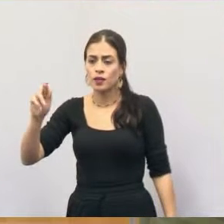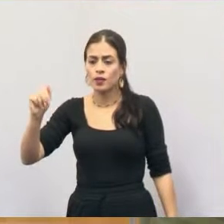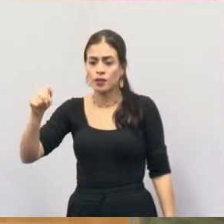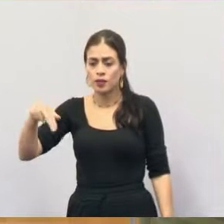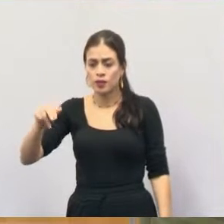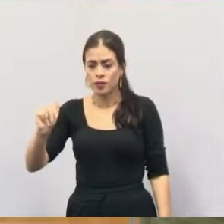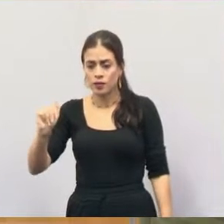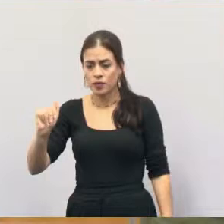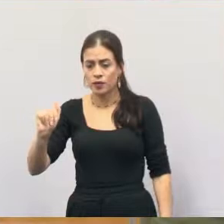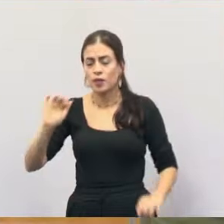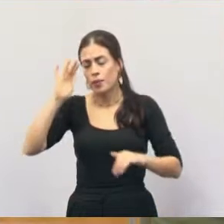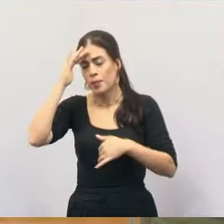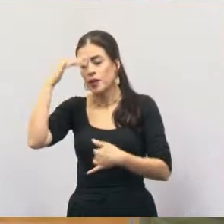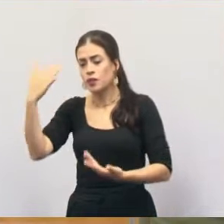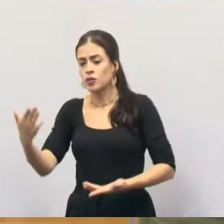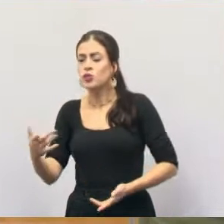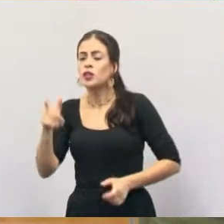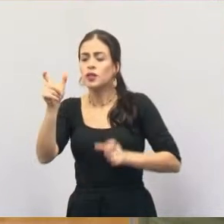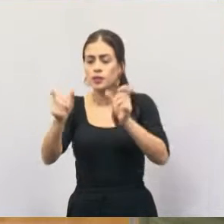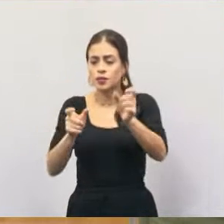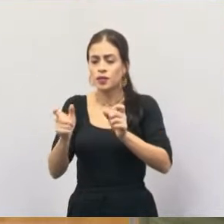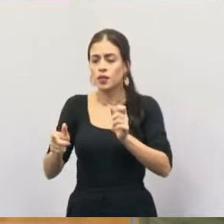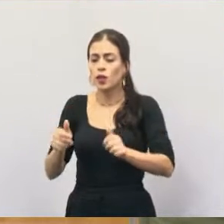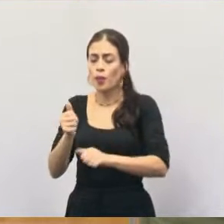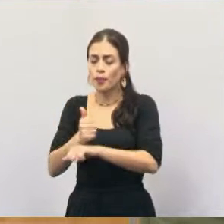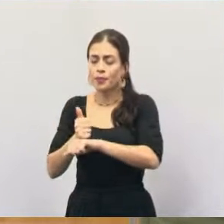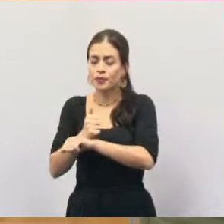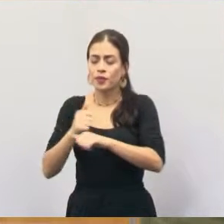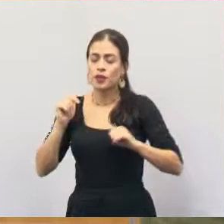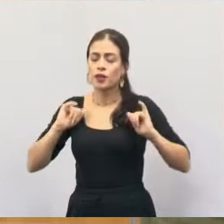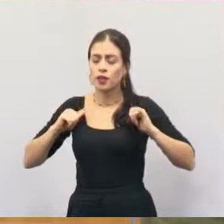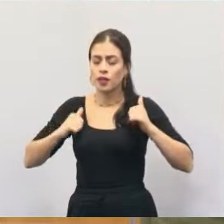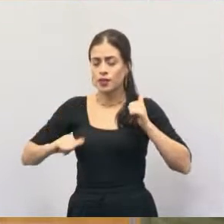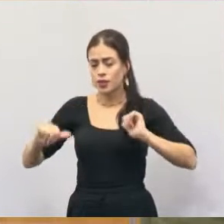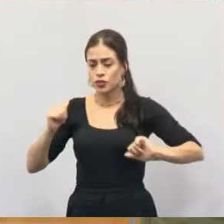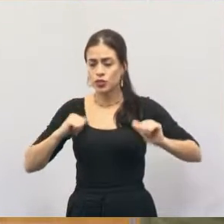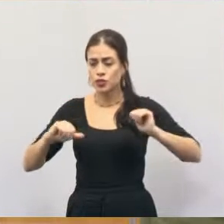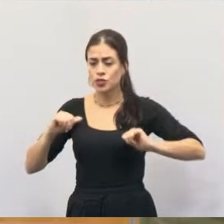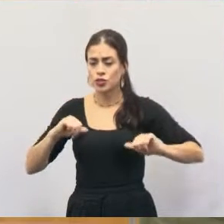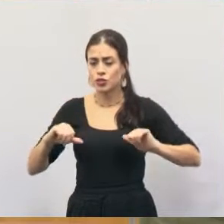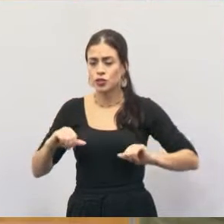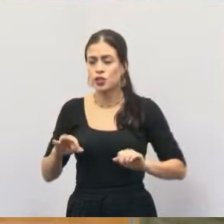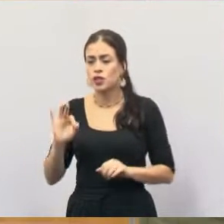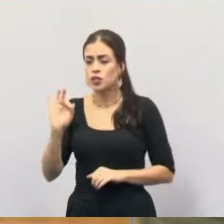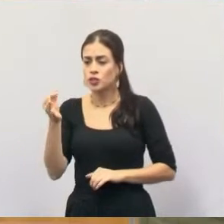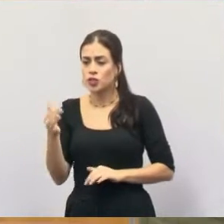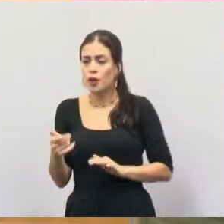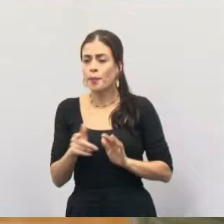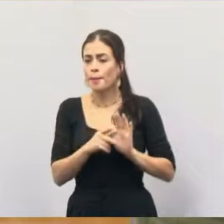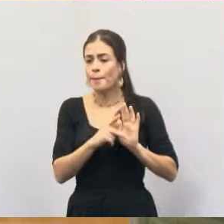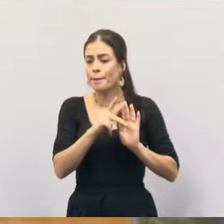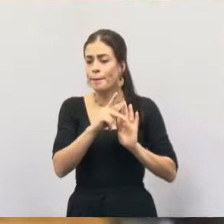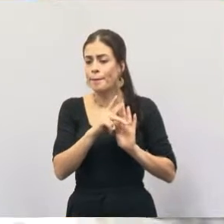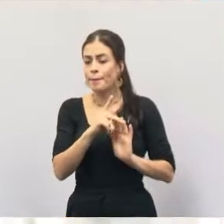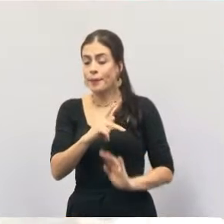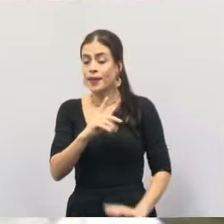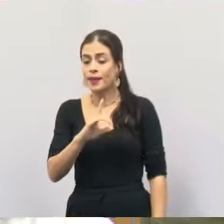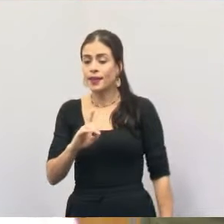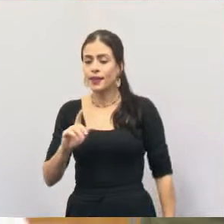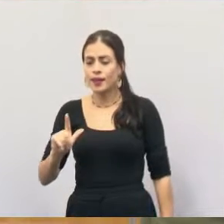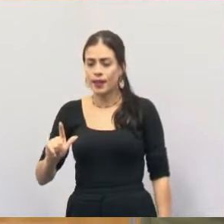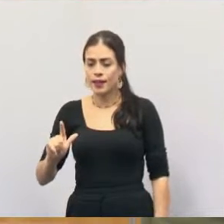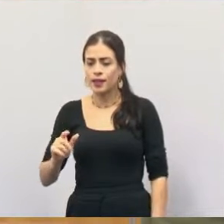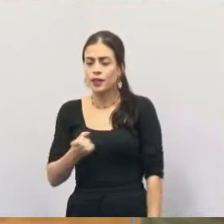aos artistas jacarienses, tendo em vista que já havia em tramitação o PDL número 013, de autoria do vereador